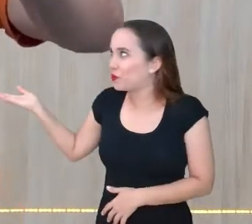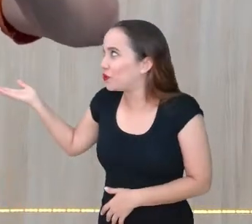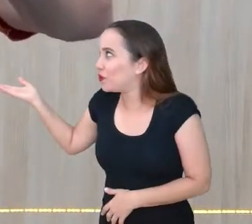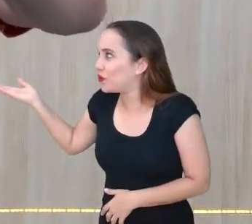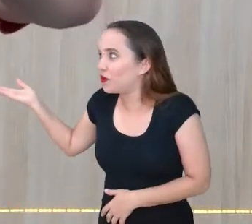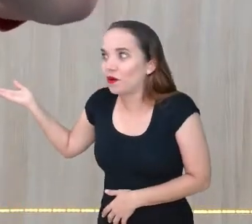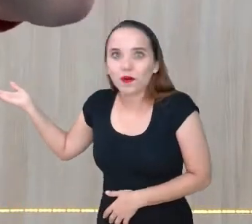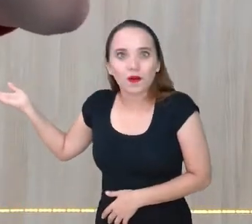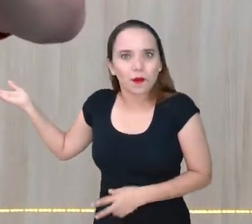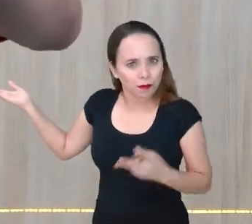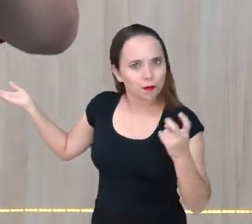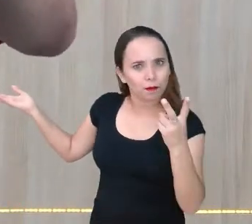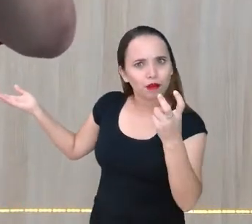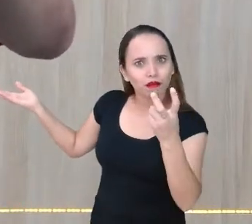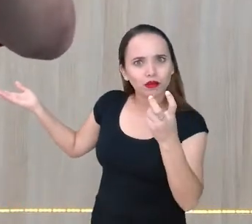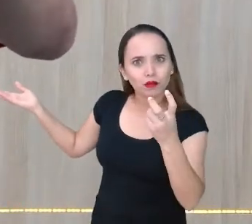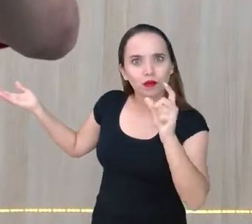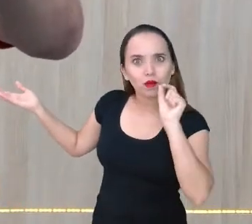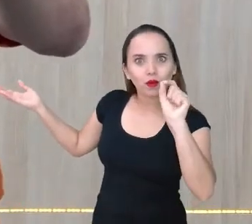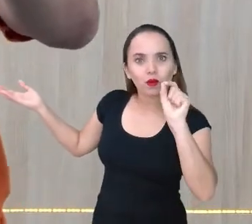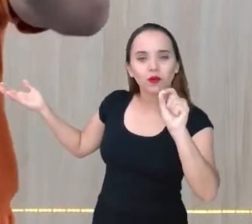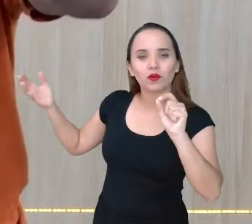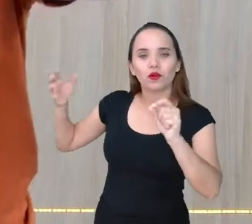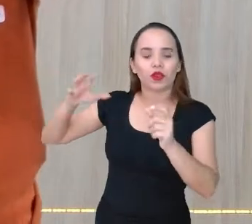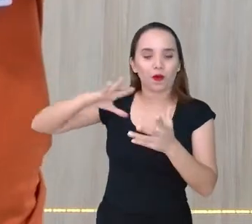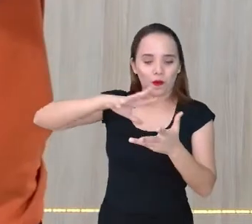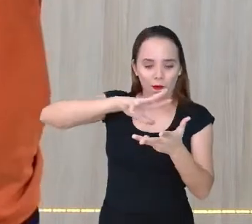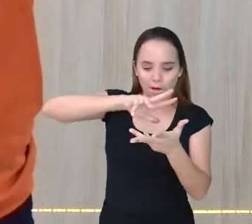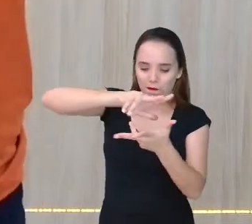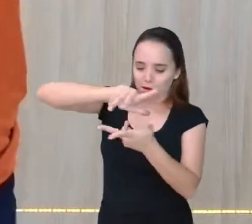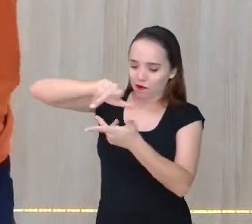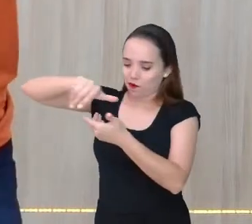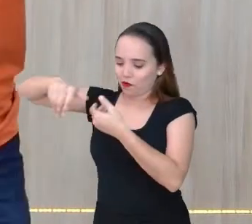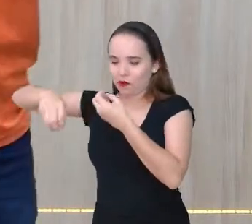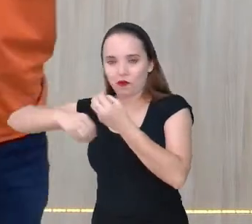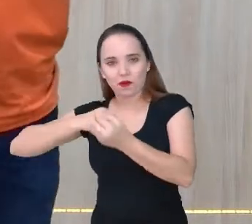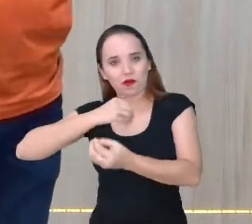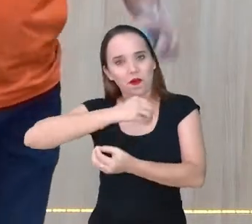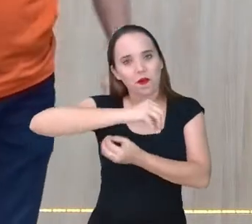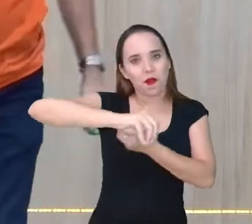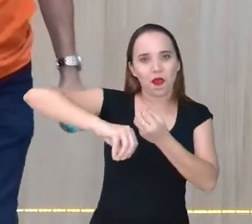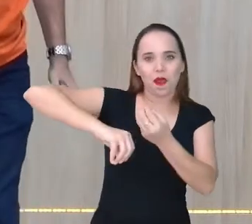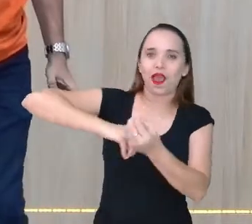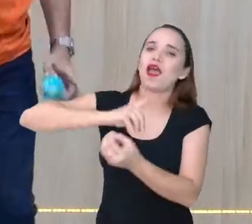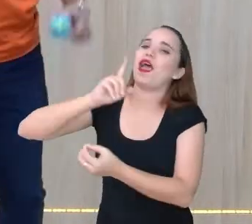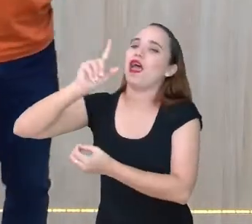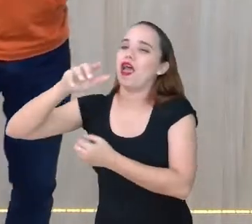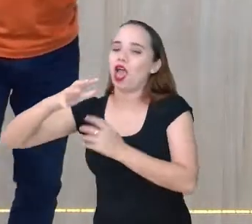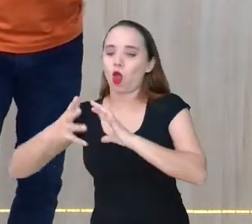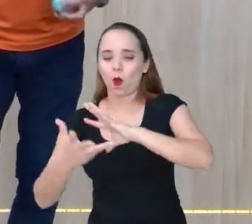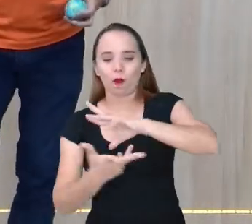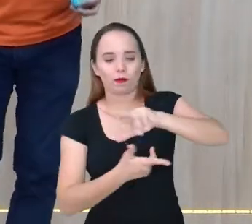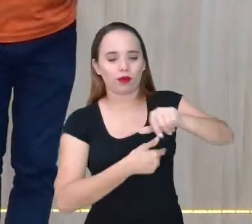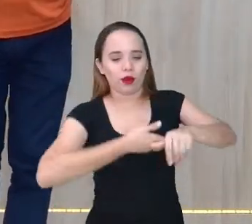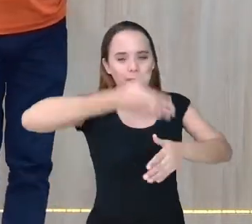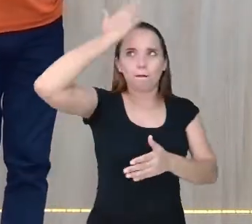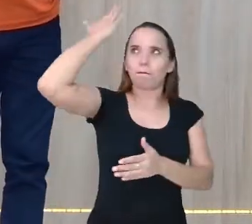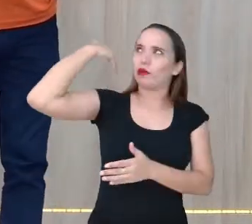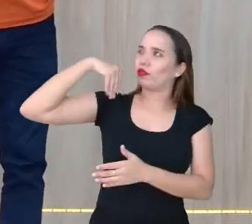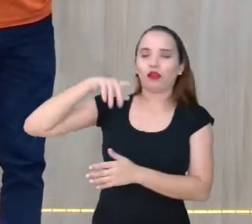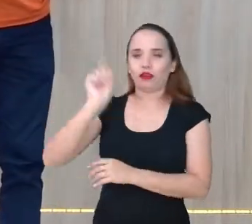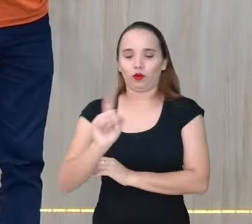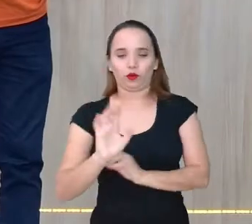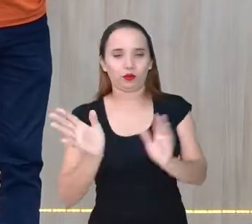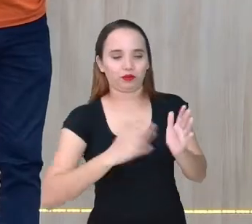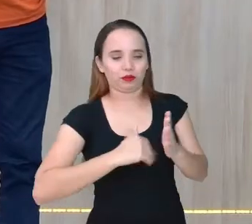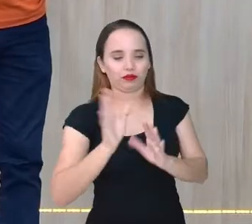vendo aqui, ó? O mundo gira, o mundo é uma bola. Pintei o cabelo não. Billy